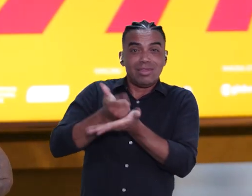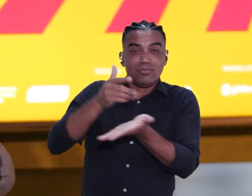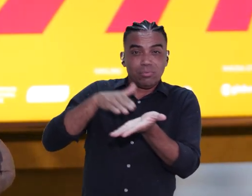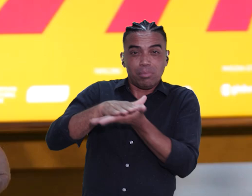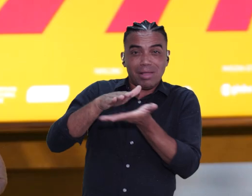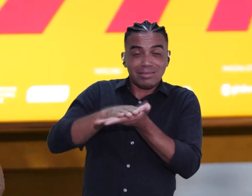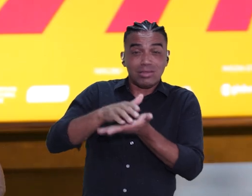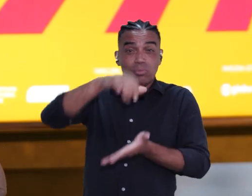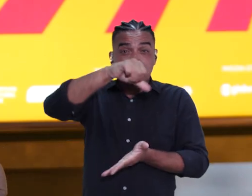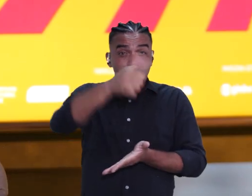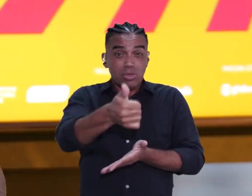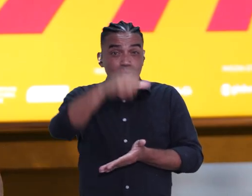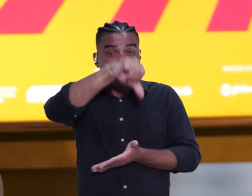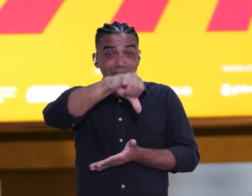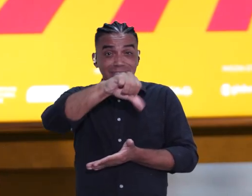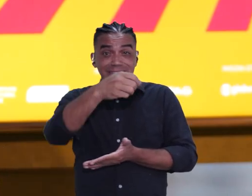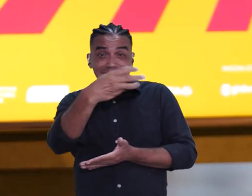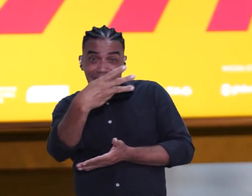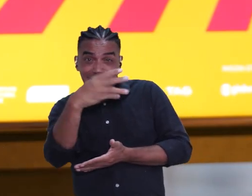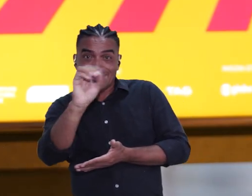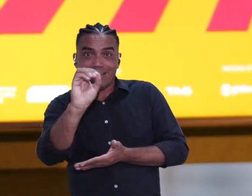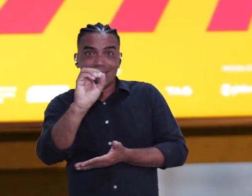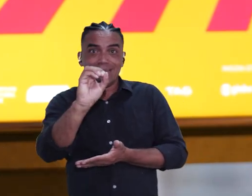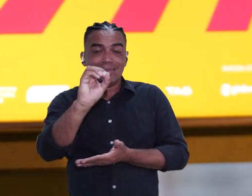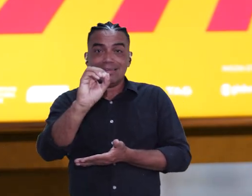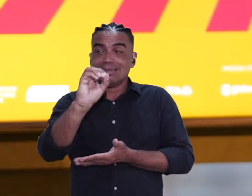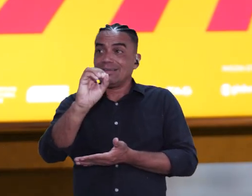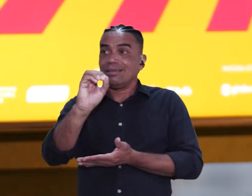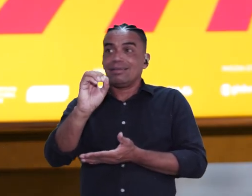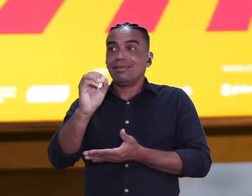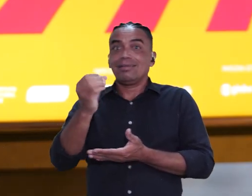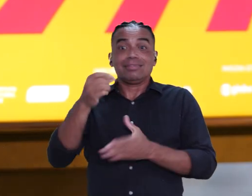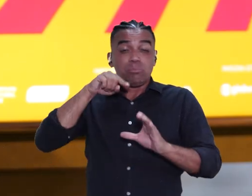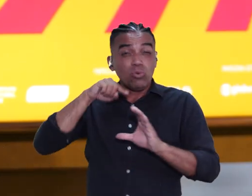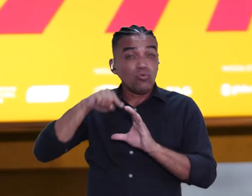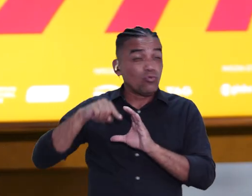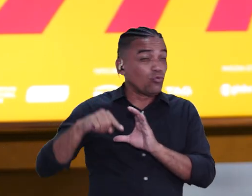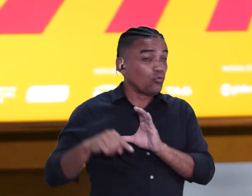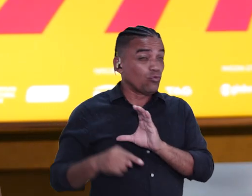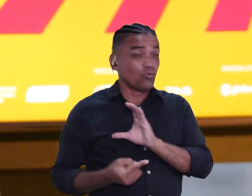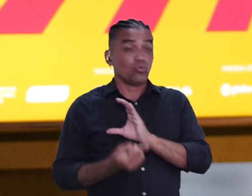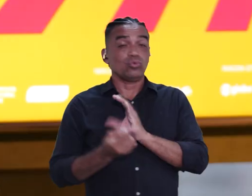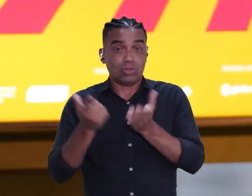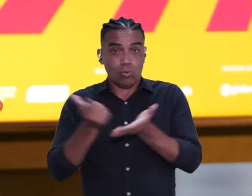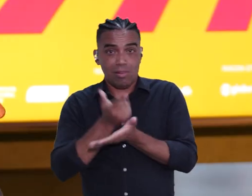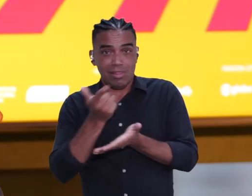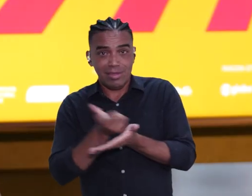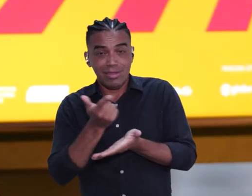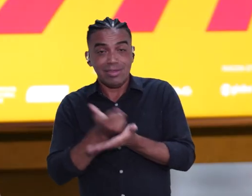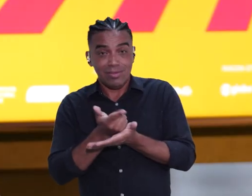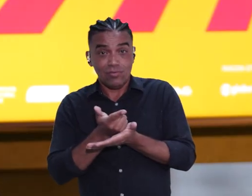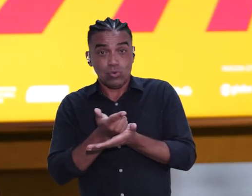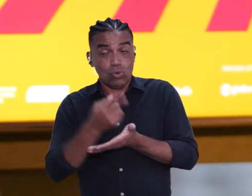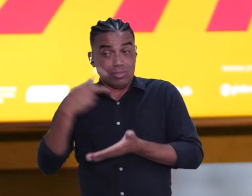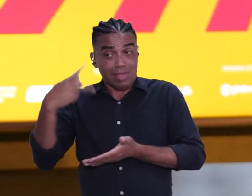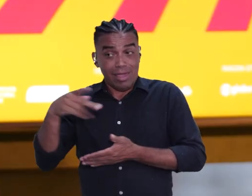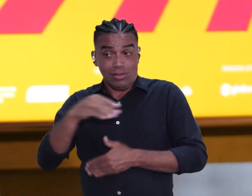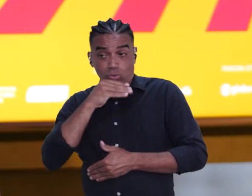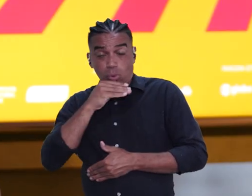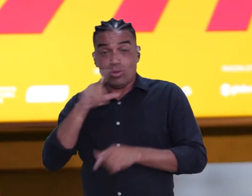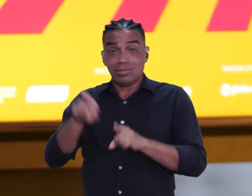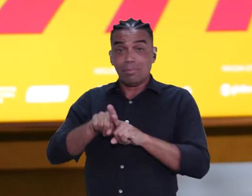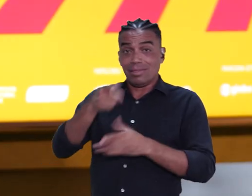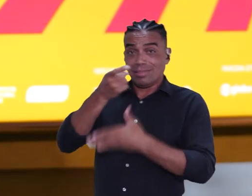um salto, realmente, de densidade. É este livro do Drummond e este poema.